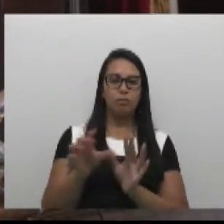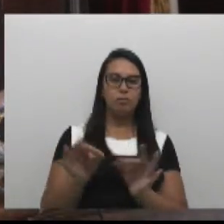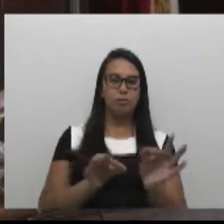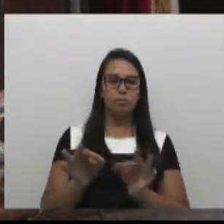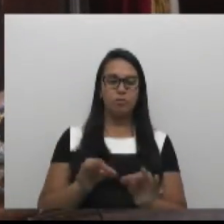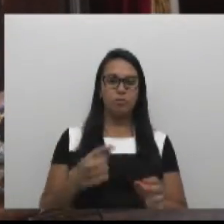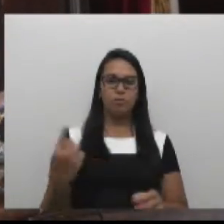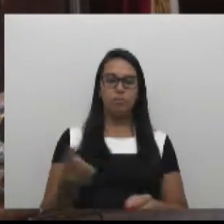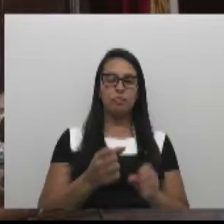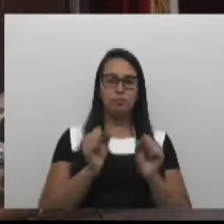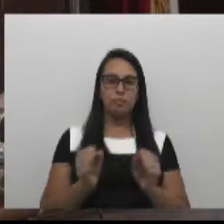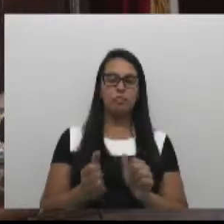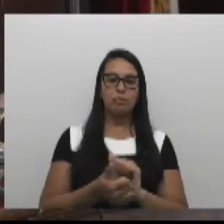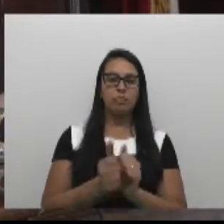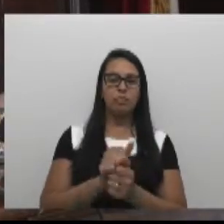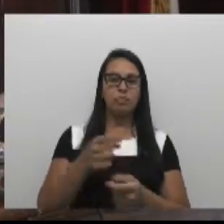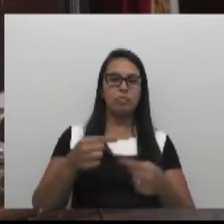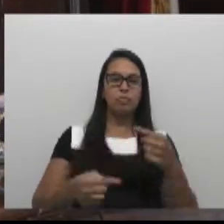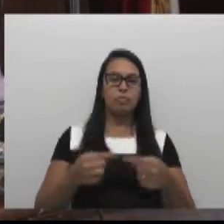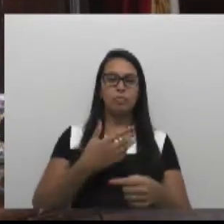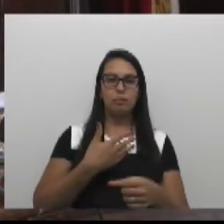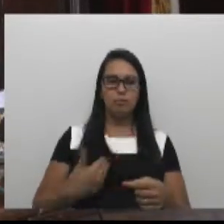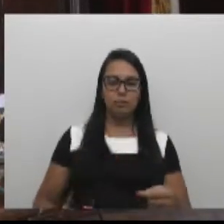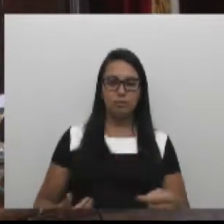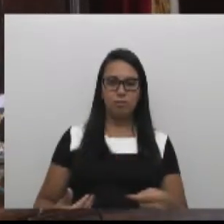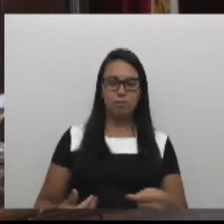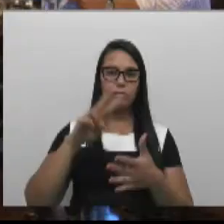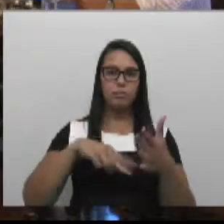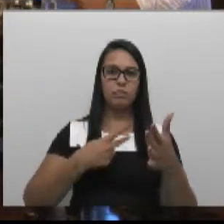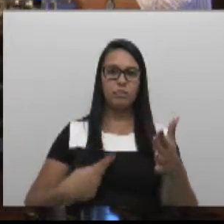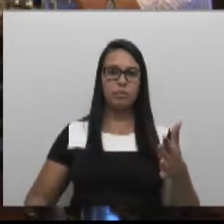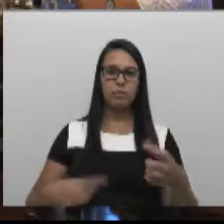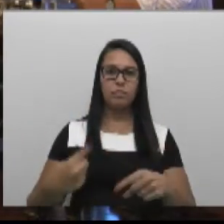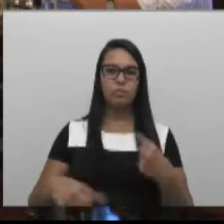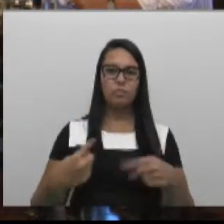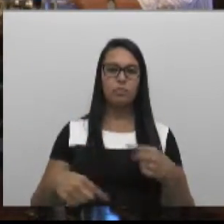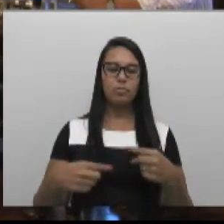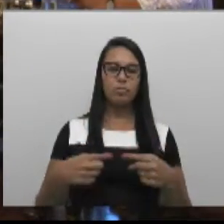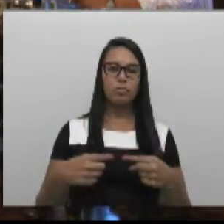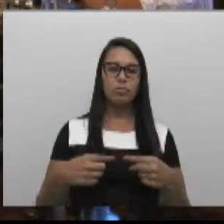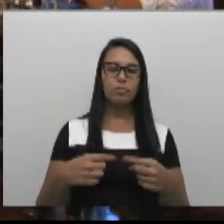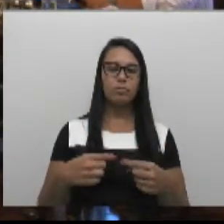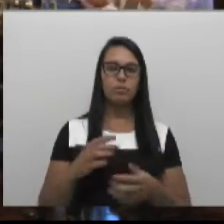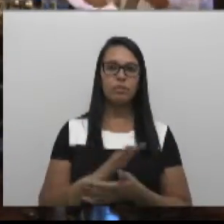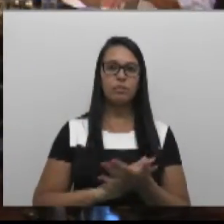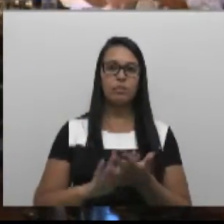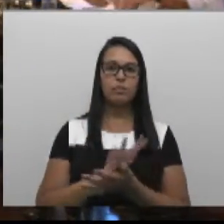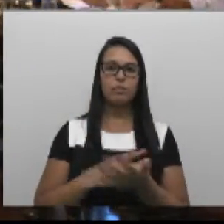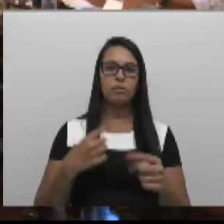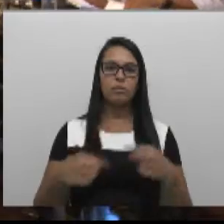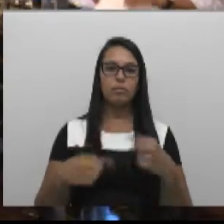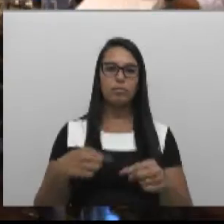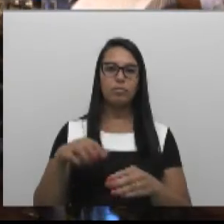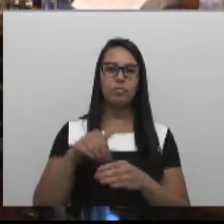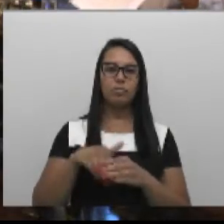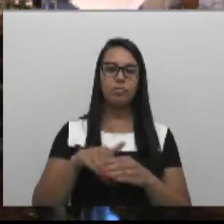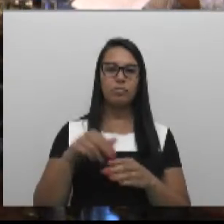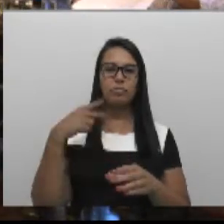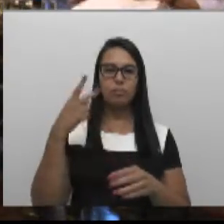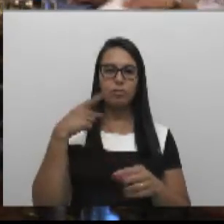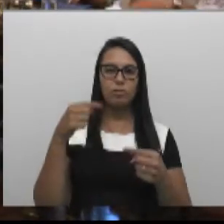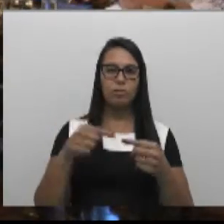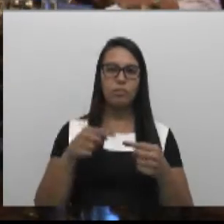políticas públicas pertinentes, para a gente poder avançar. Após longa discussão, a criação da Comissão de Controle de